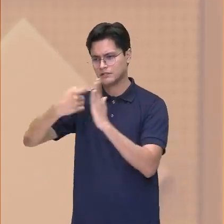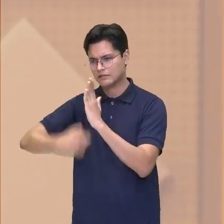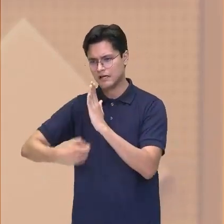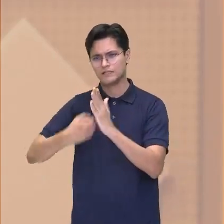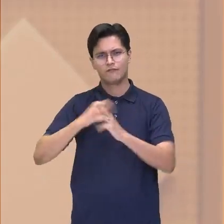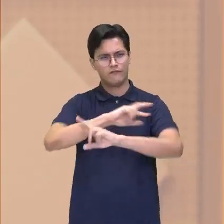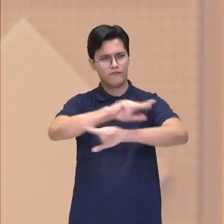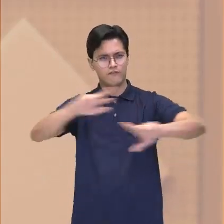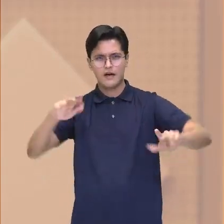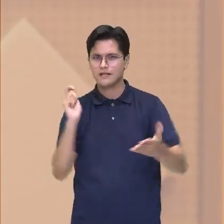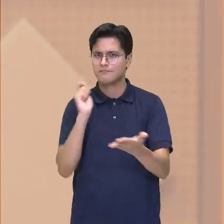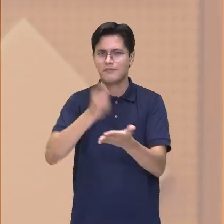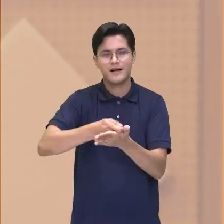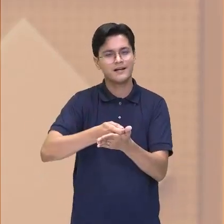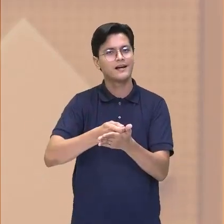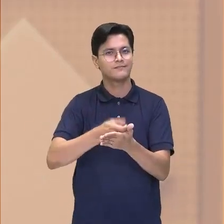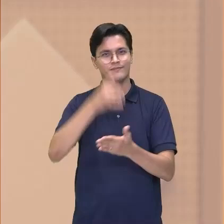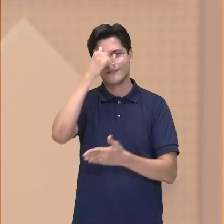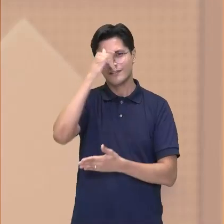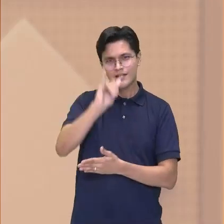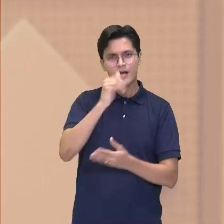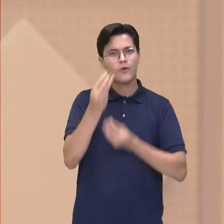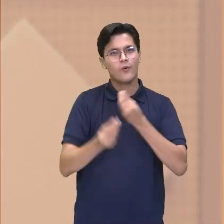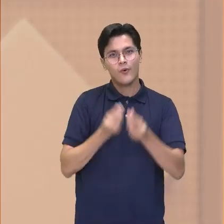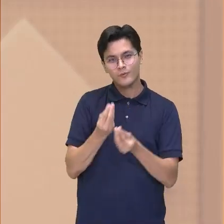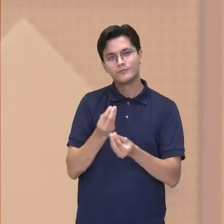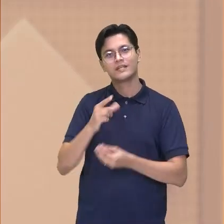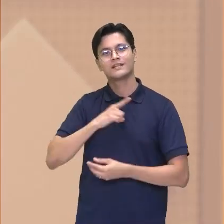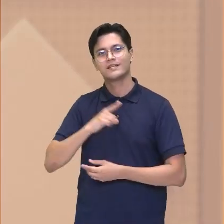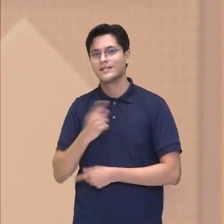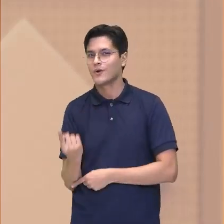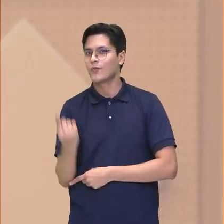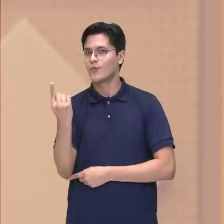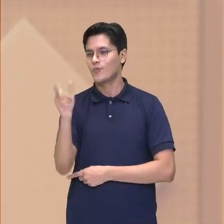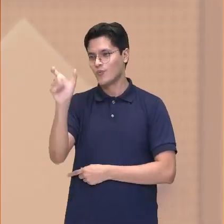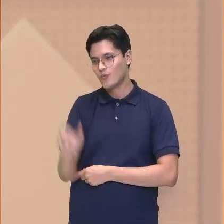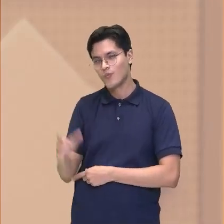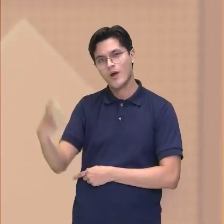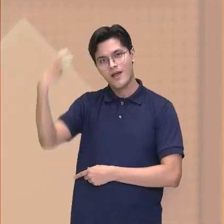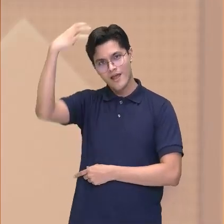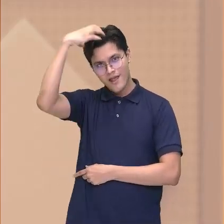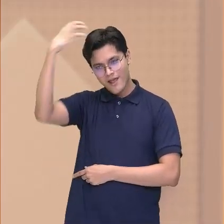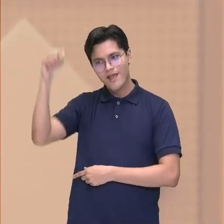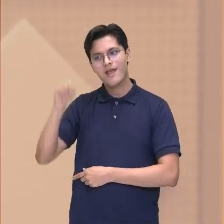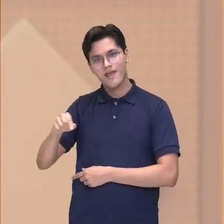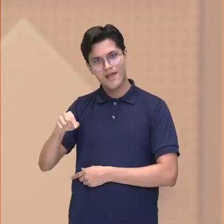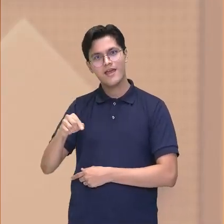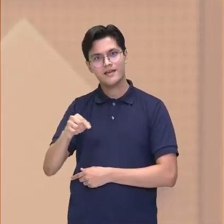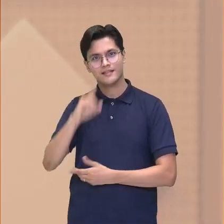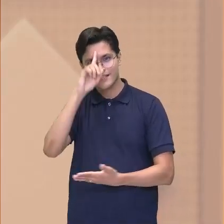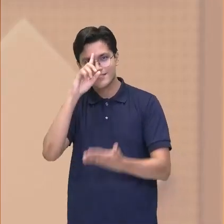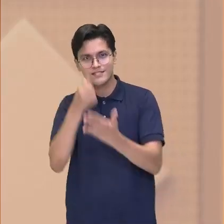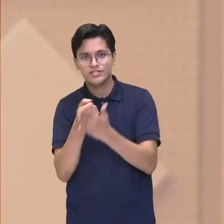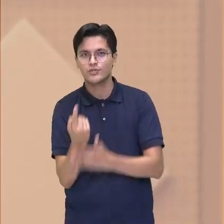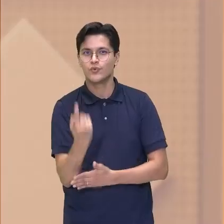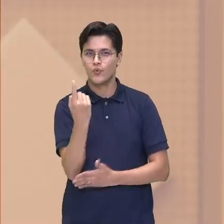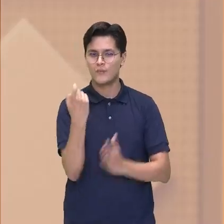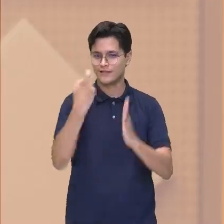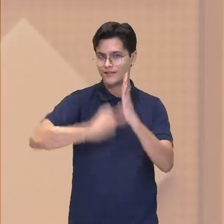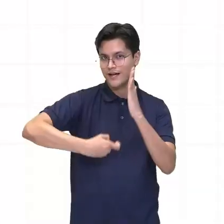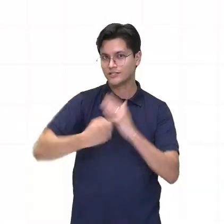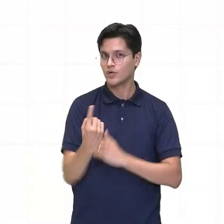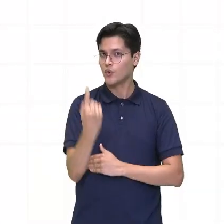ele quer pagar apenas uma taxa, pagar apenas uma moeda em cada cidade que ele for, ok? Então, para